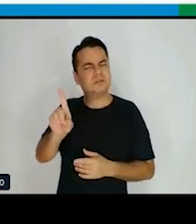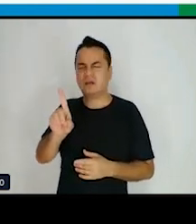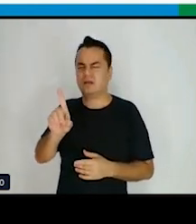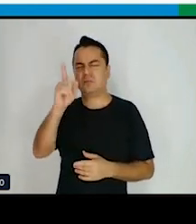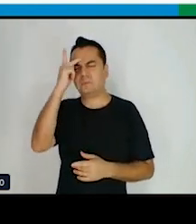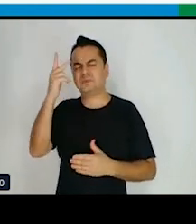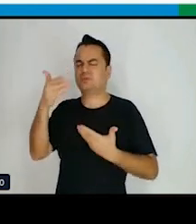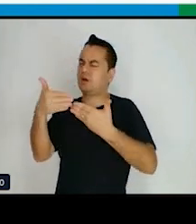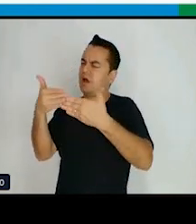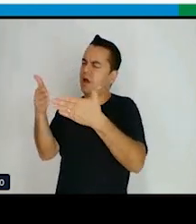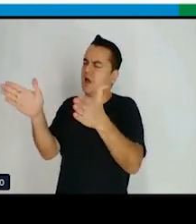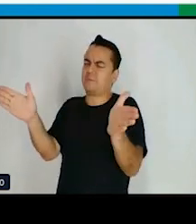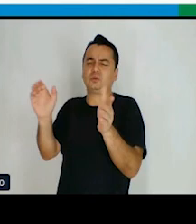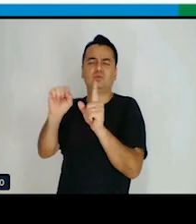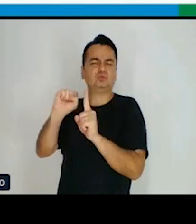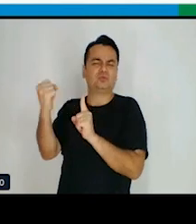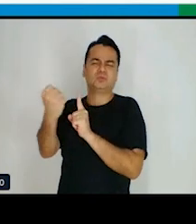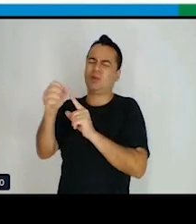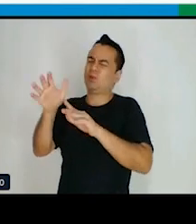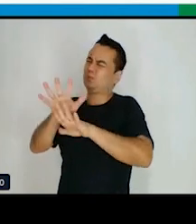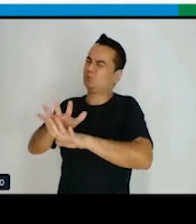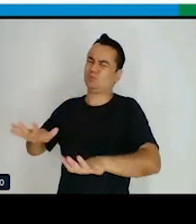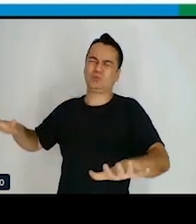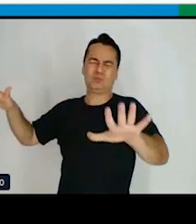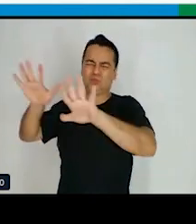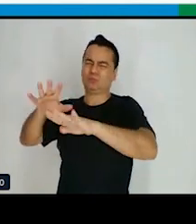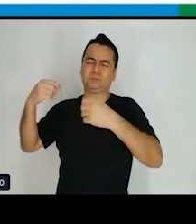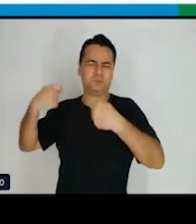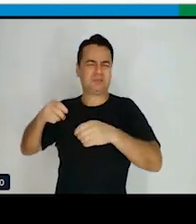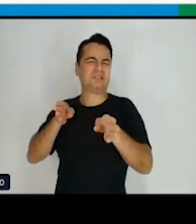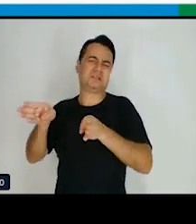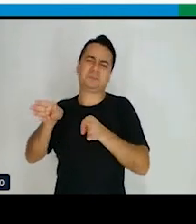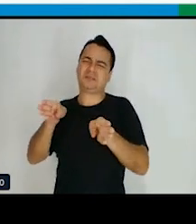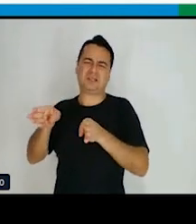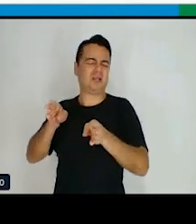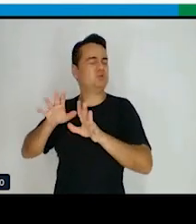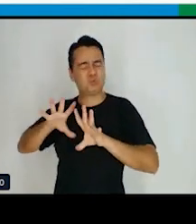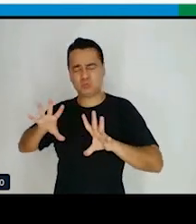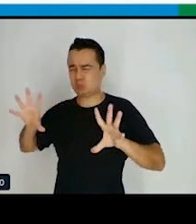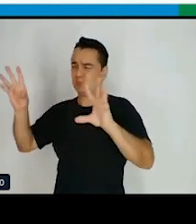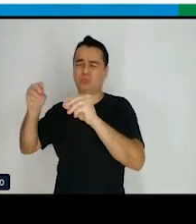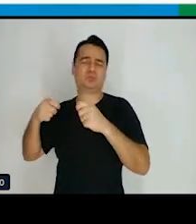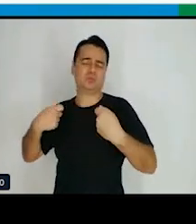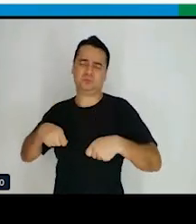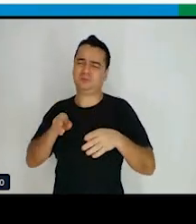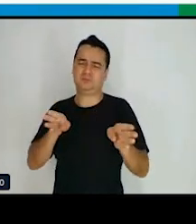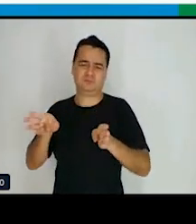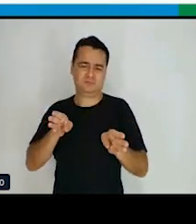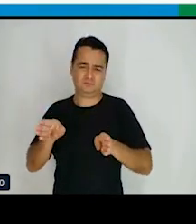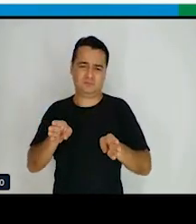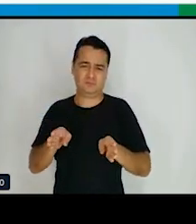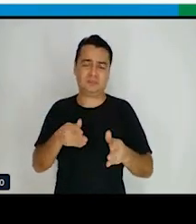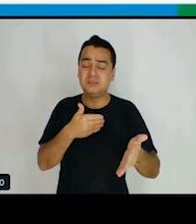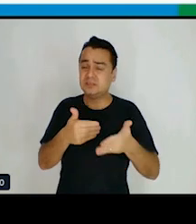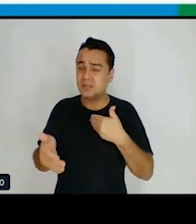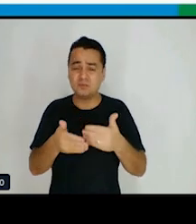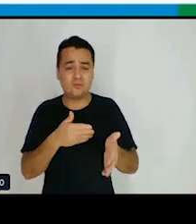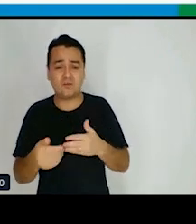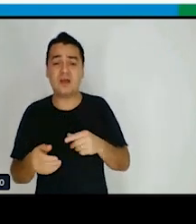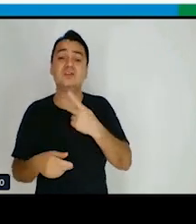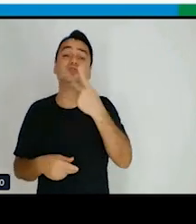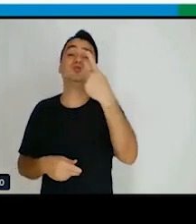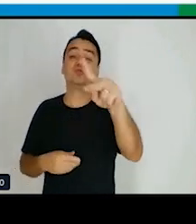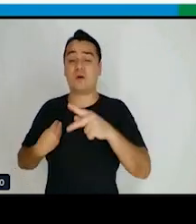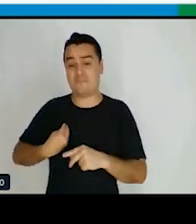que a sociedade colocou que vai precisar de acessibilidade. Todo mundo precisa. Seja em qualquer momento, alguém